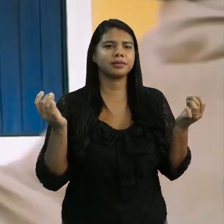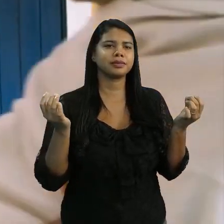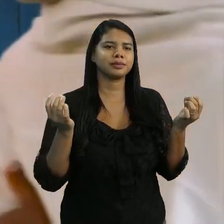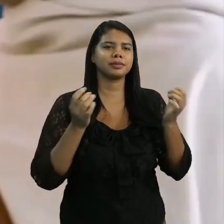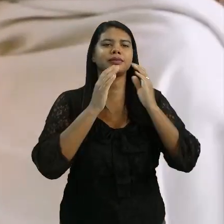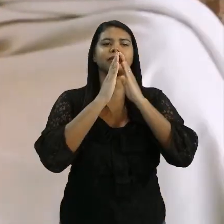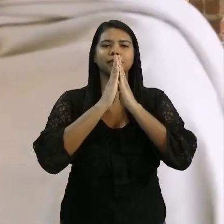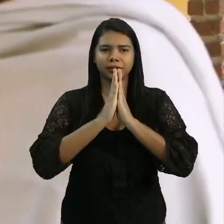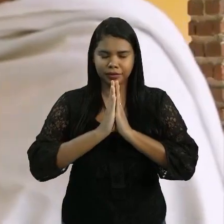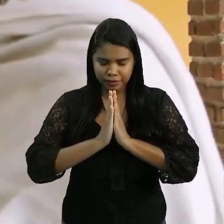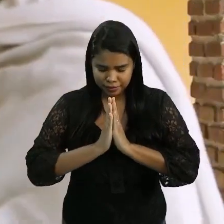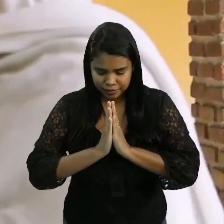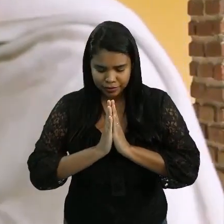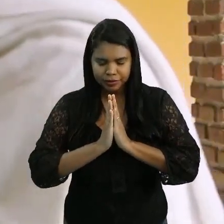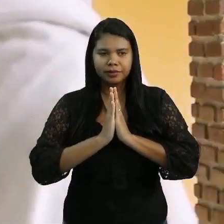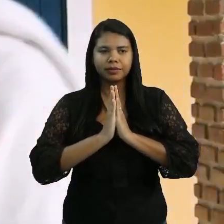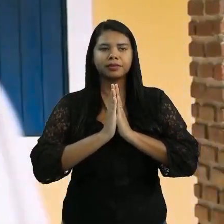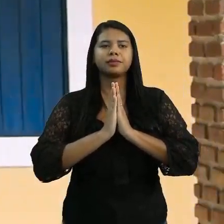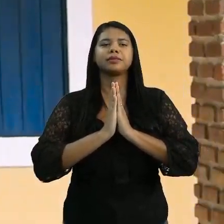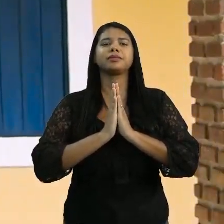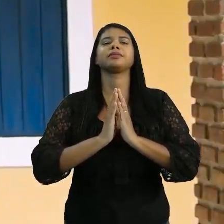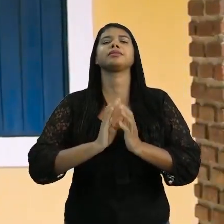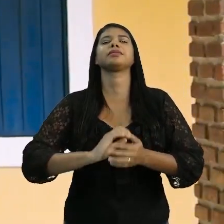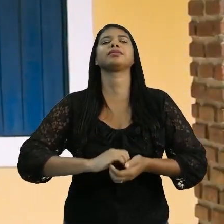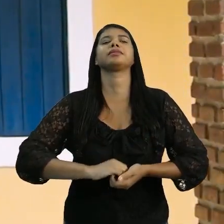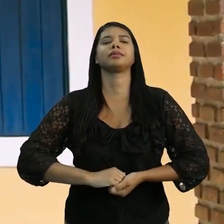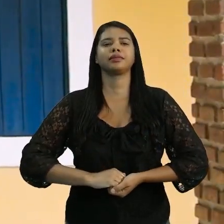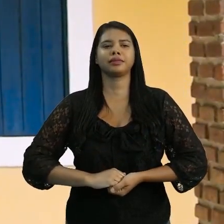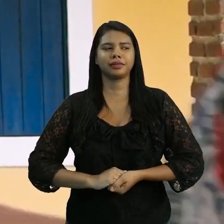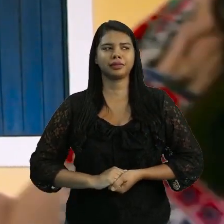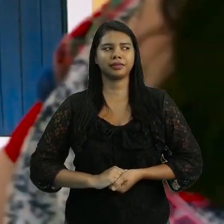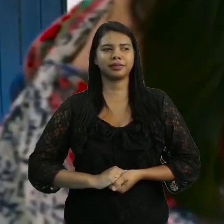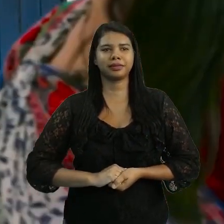Roberto, nessa caminhada, vamos conhecê-los? Simbora!